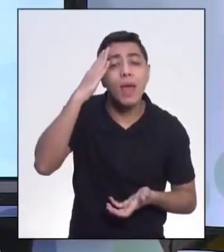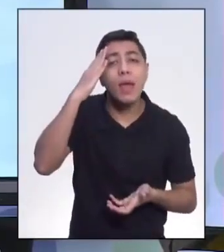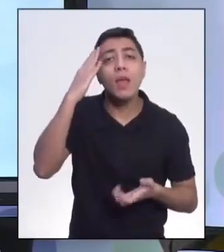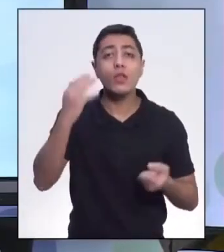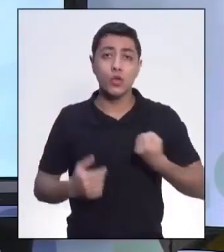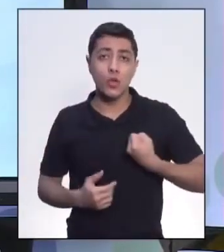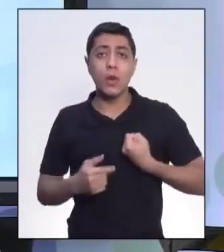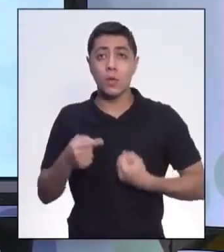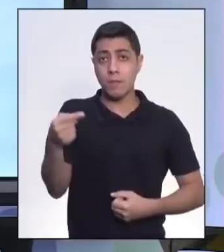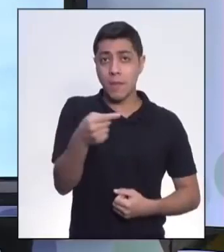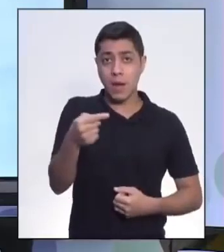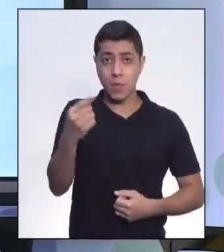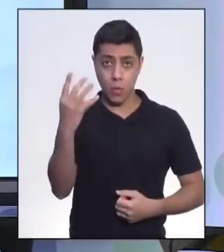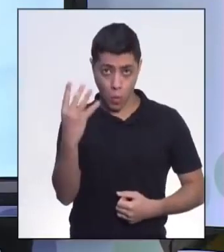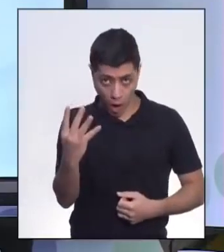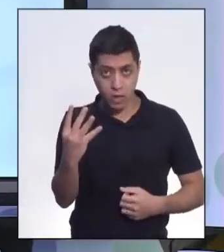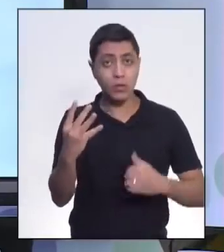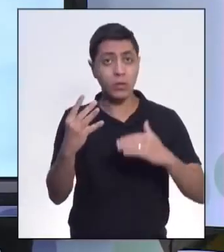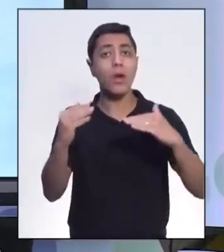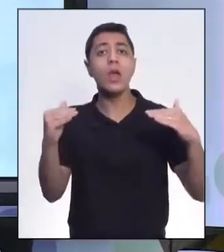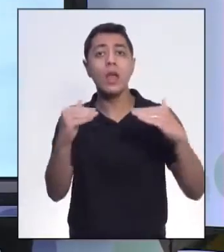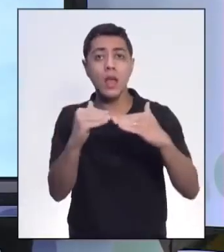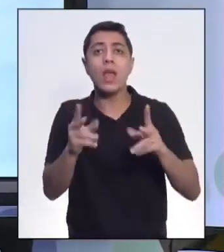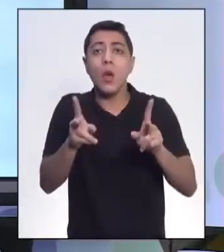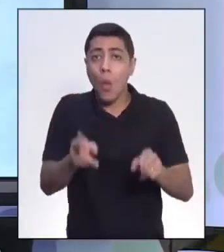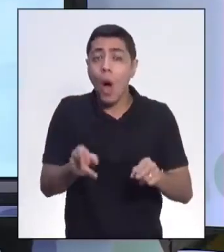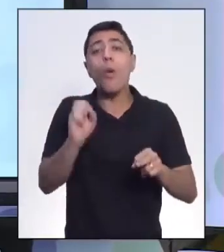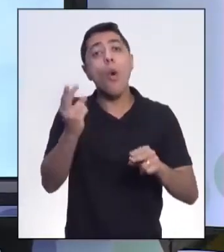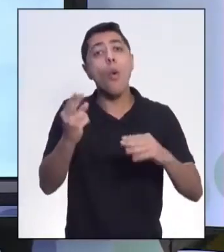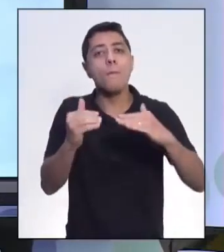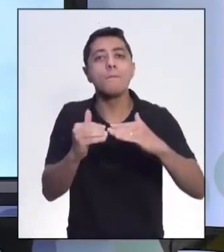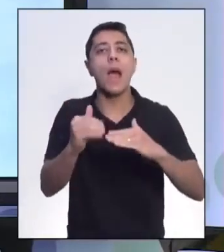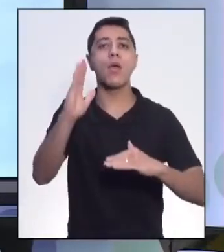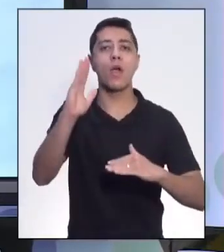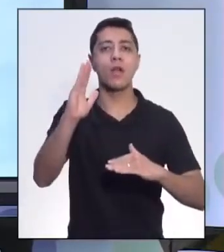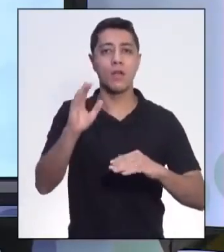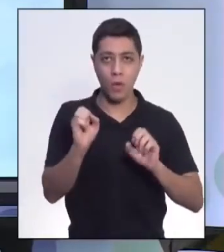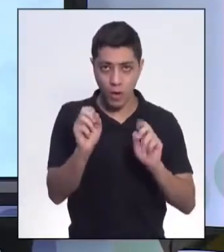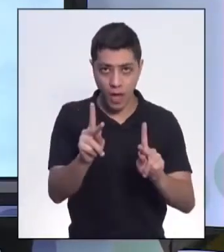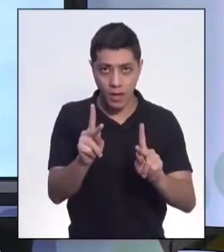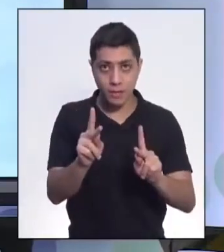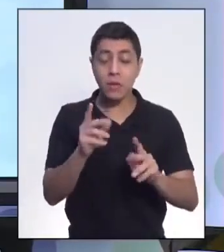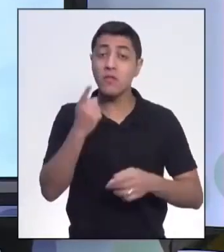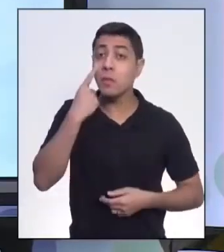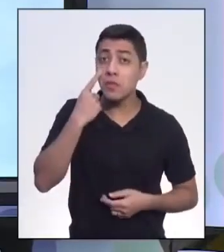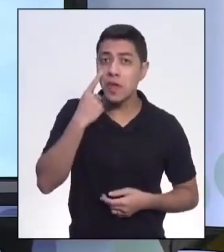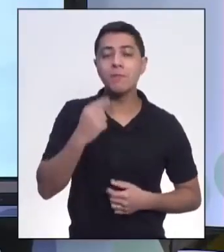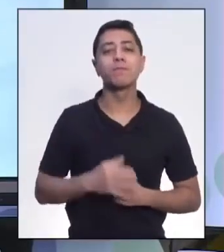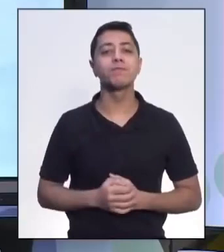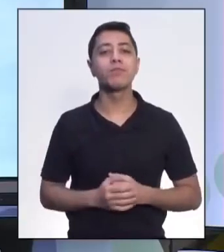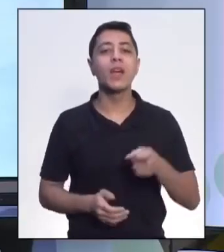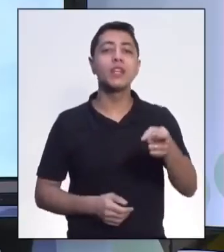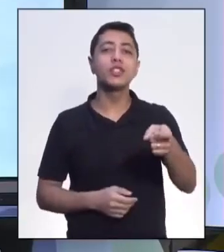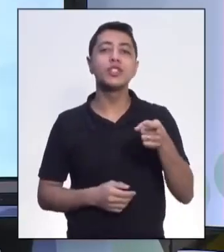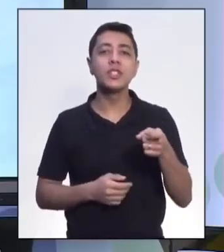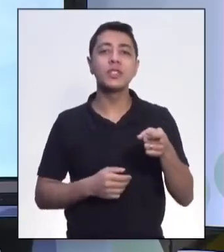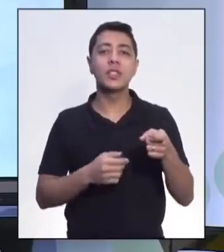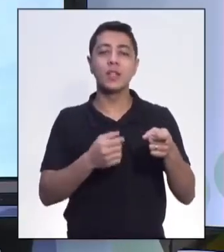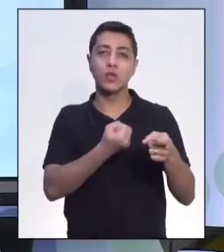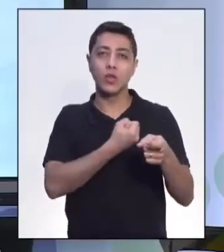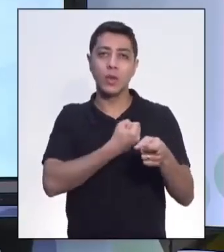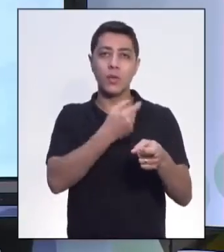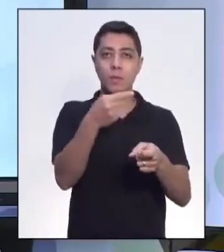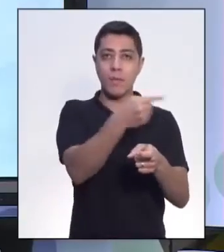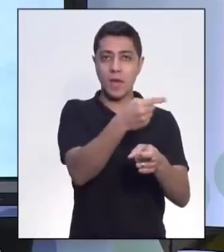de x. Então, observando os pontos que a gente tem aqui, certo? Se eu pegar o x valendo menos 3, o meu y dá 5. 5